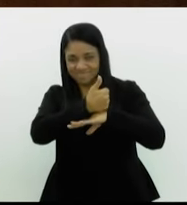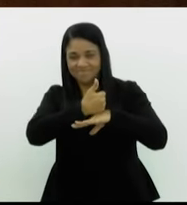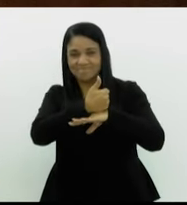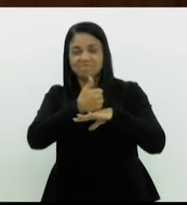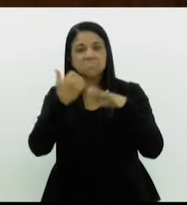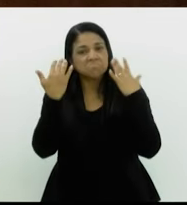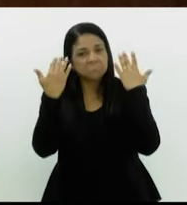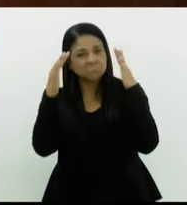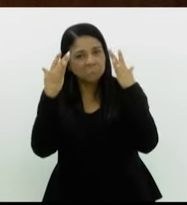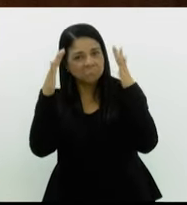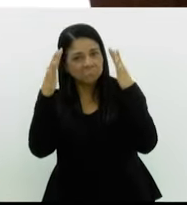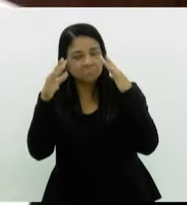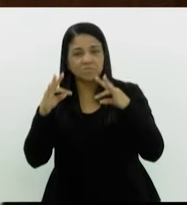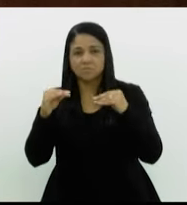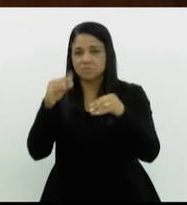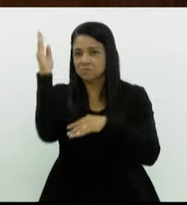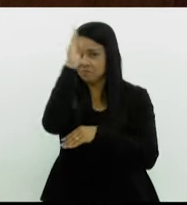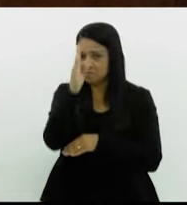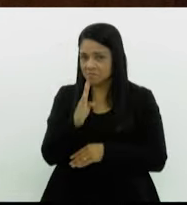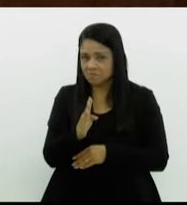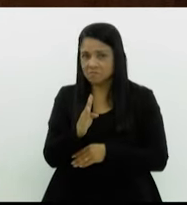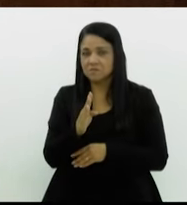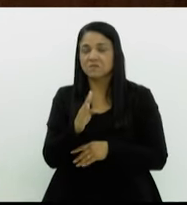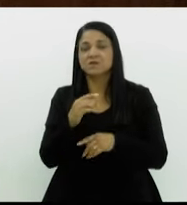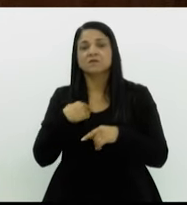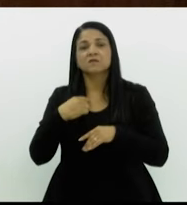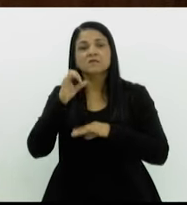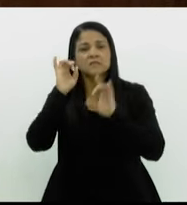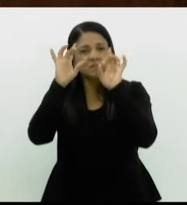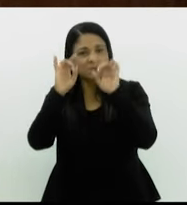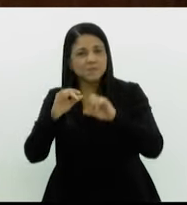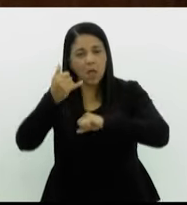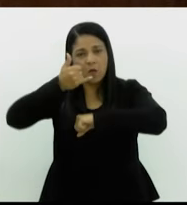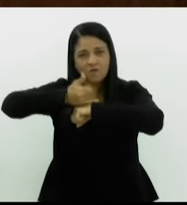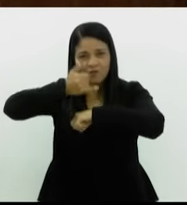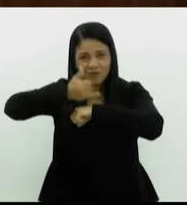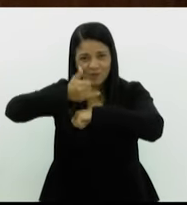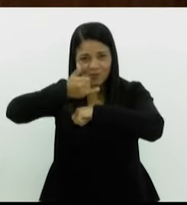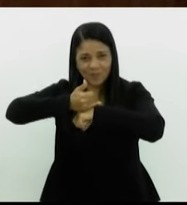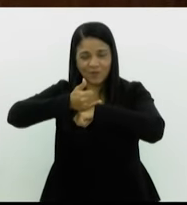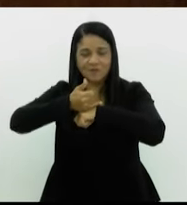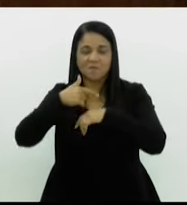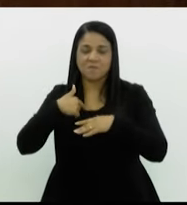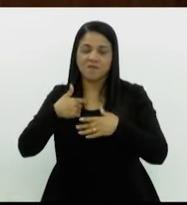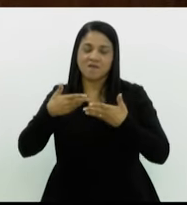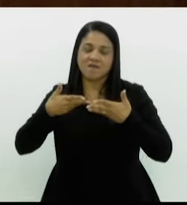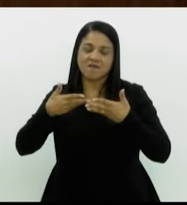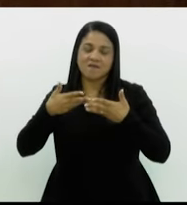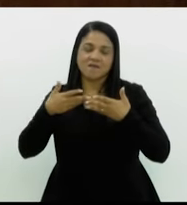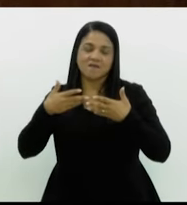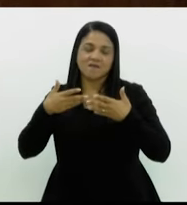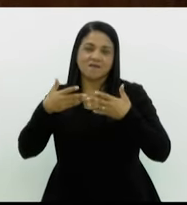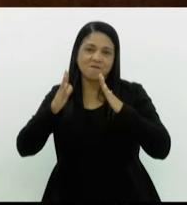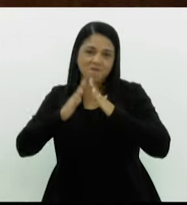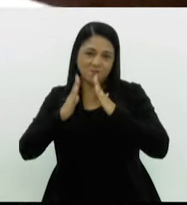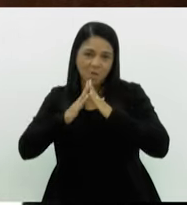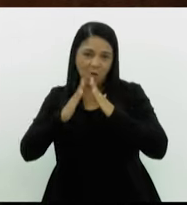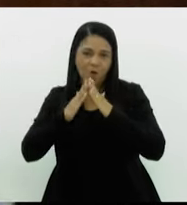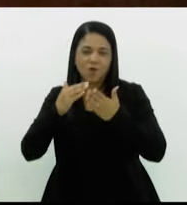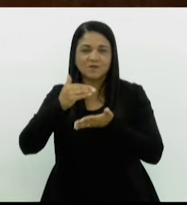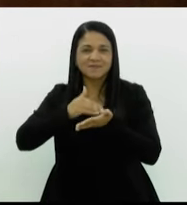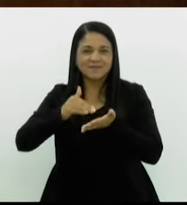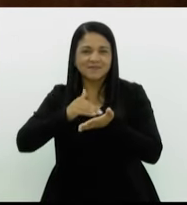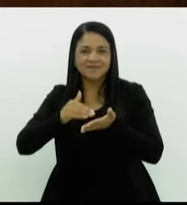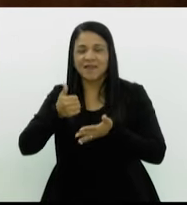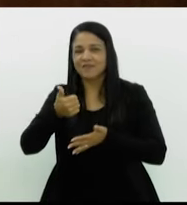do Brasil, em especial de Volta Redonda, minha terra natal, por onde eu fui secretário por mais de 15